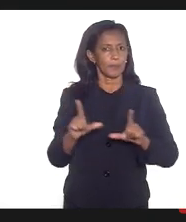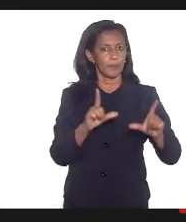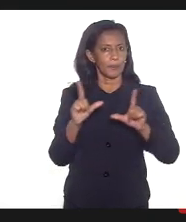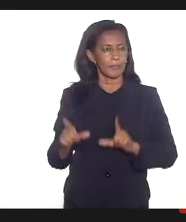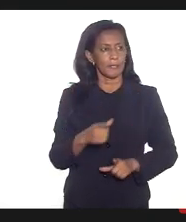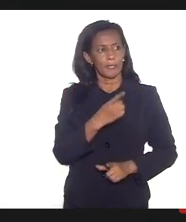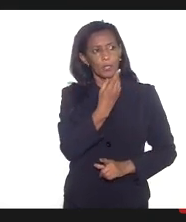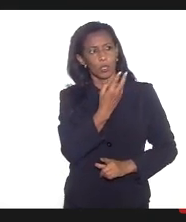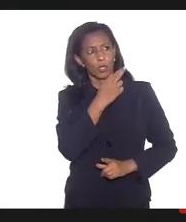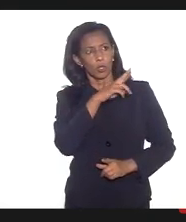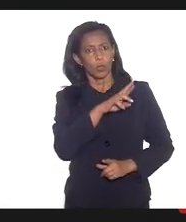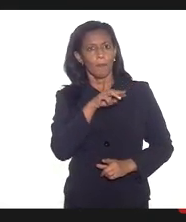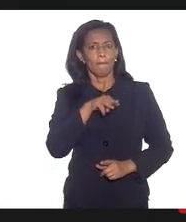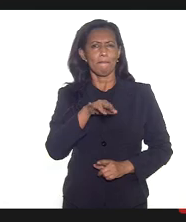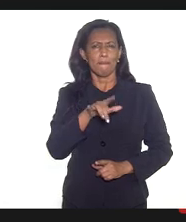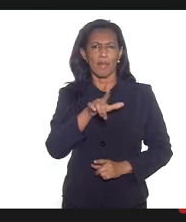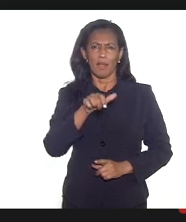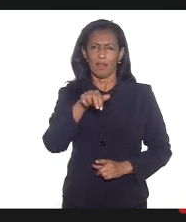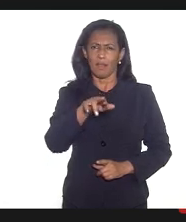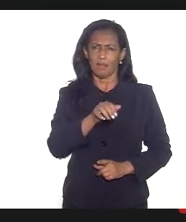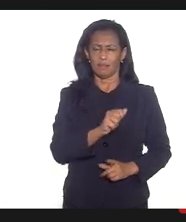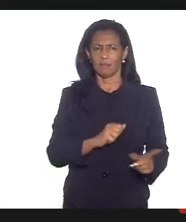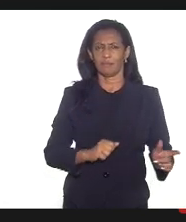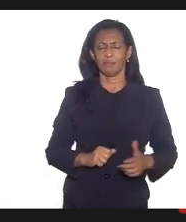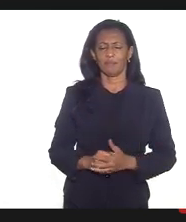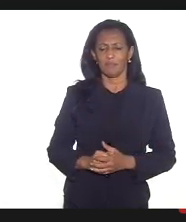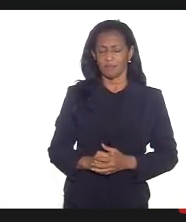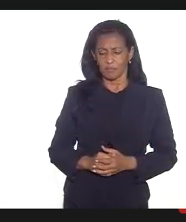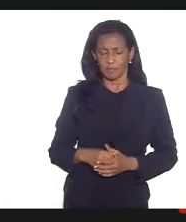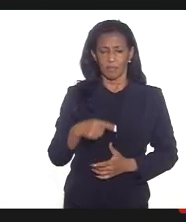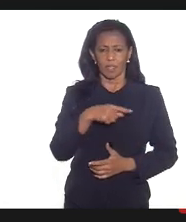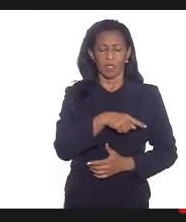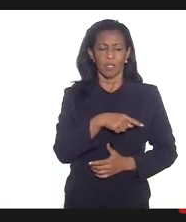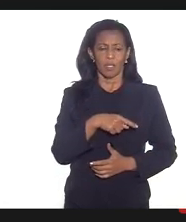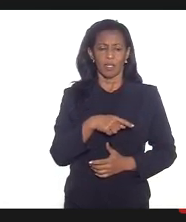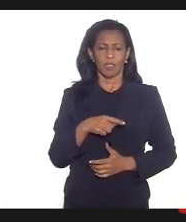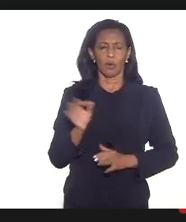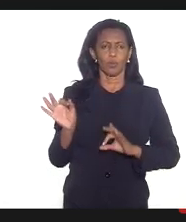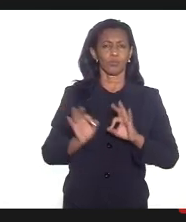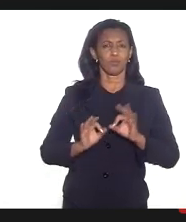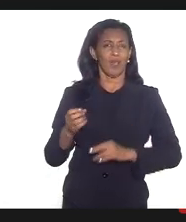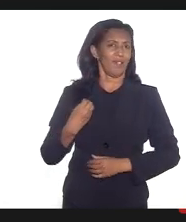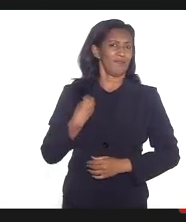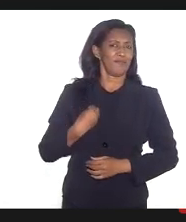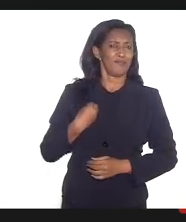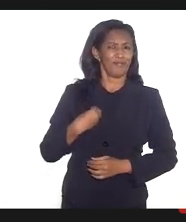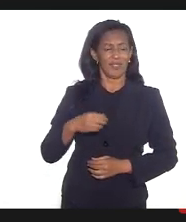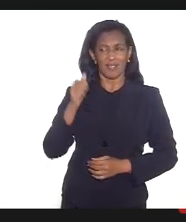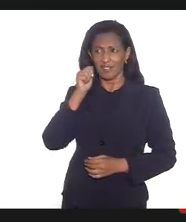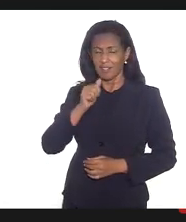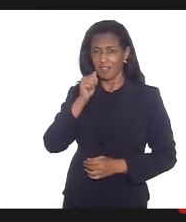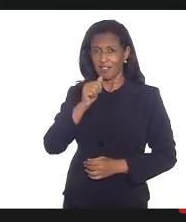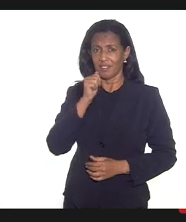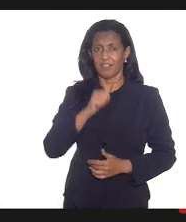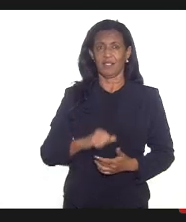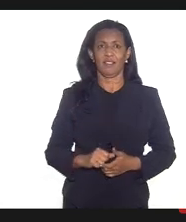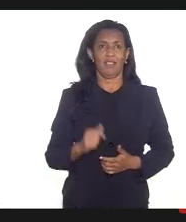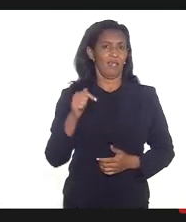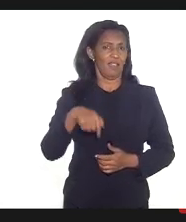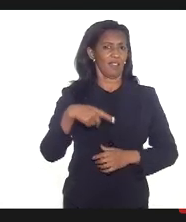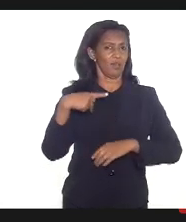Dra Melânia e e a questão da da vida das mulheres aqui no